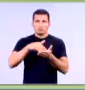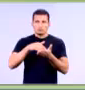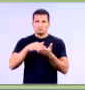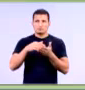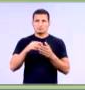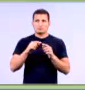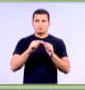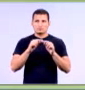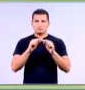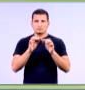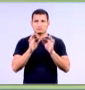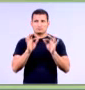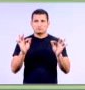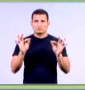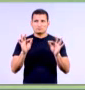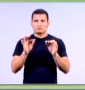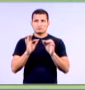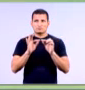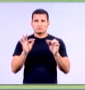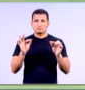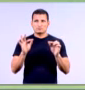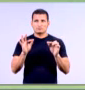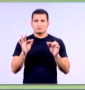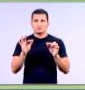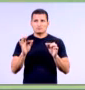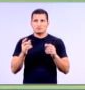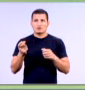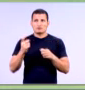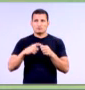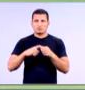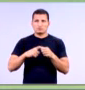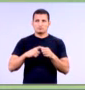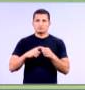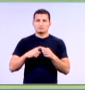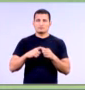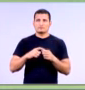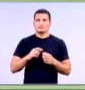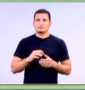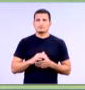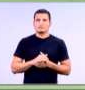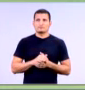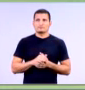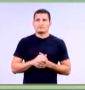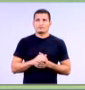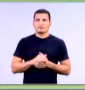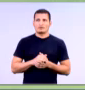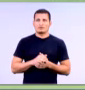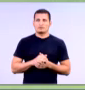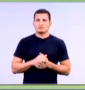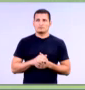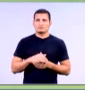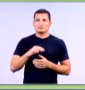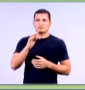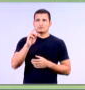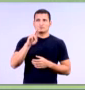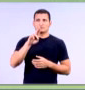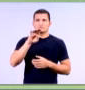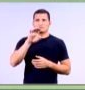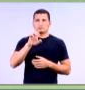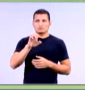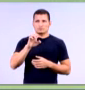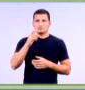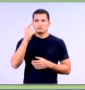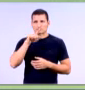faço na última linha? Eu retorno esse saque efetuado, né? Dizendo, true, eu consegui.